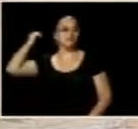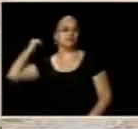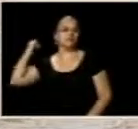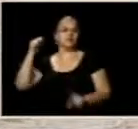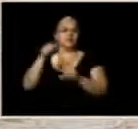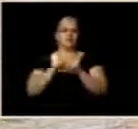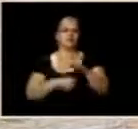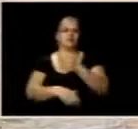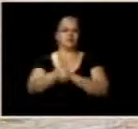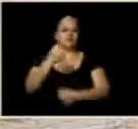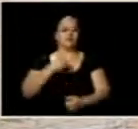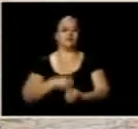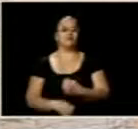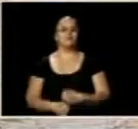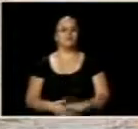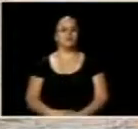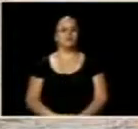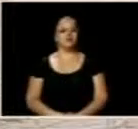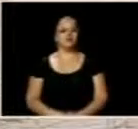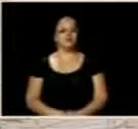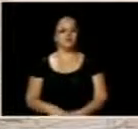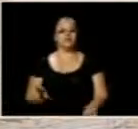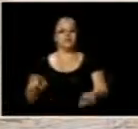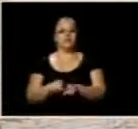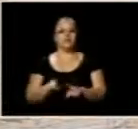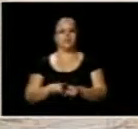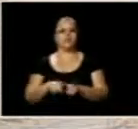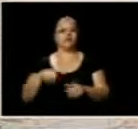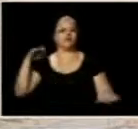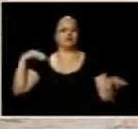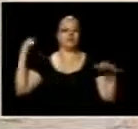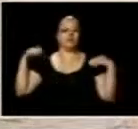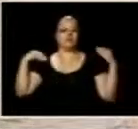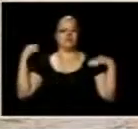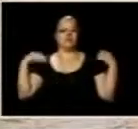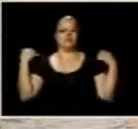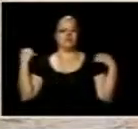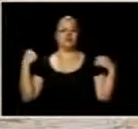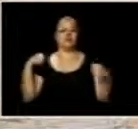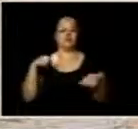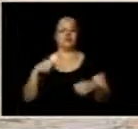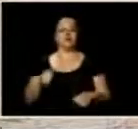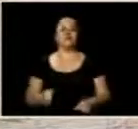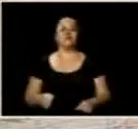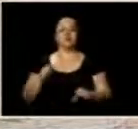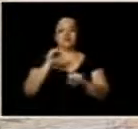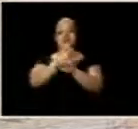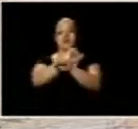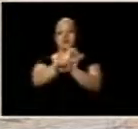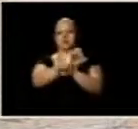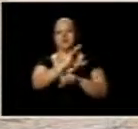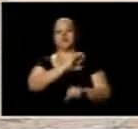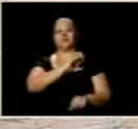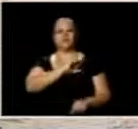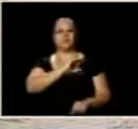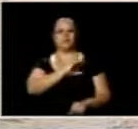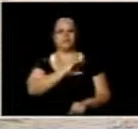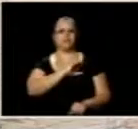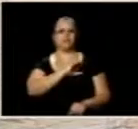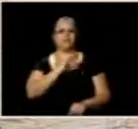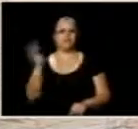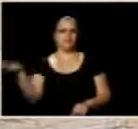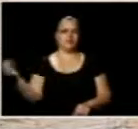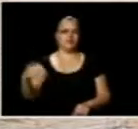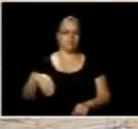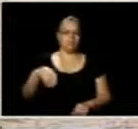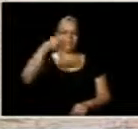faz a festa de Tremembé. Não sei que recurso, mas traz Paula Fernandes, traz artistas renomados.